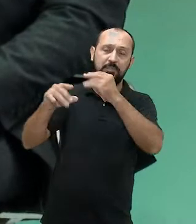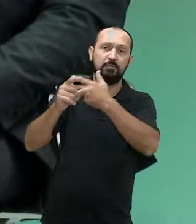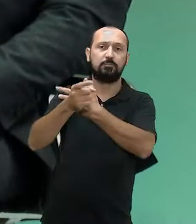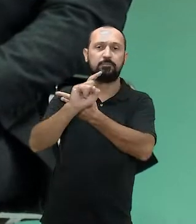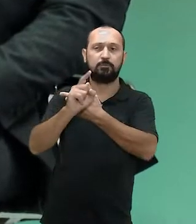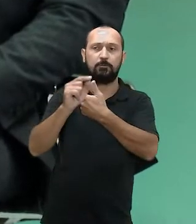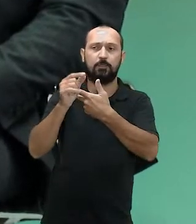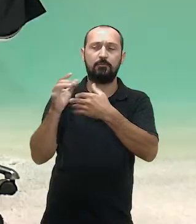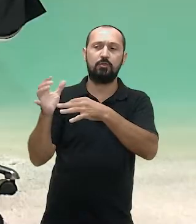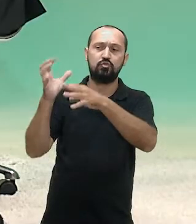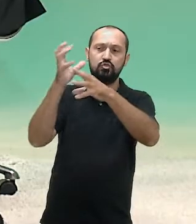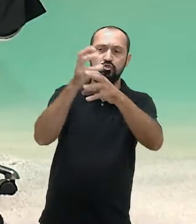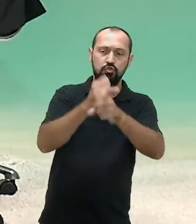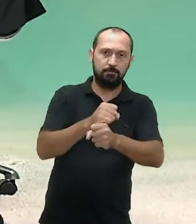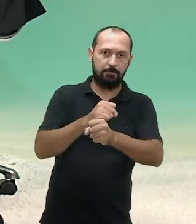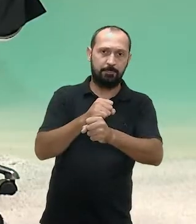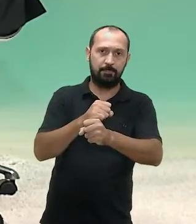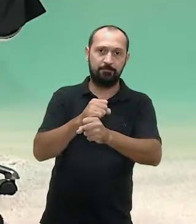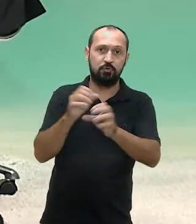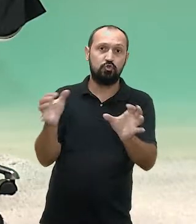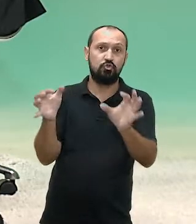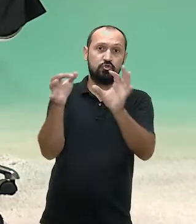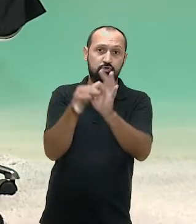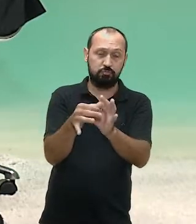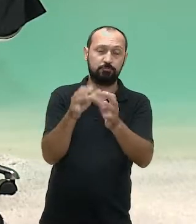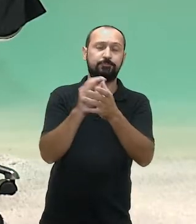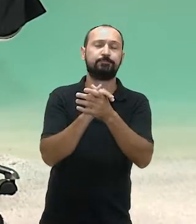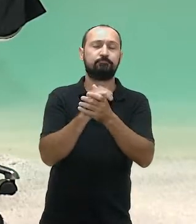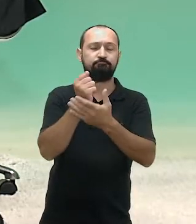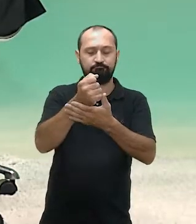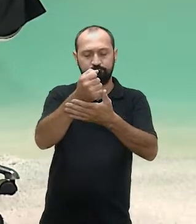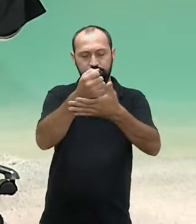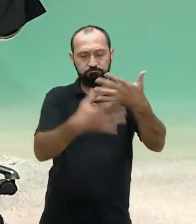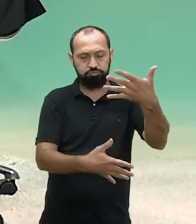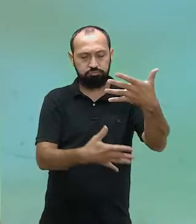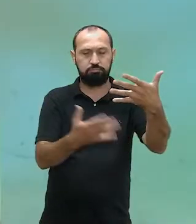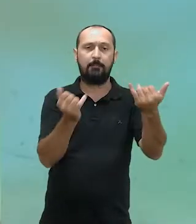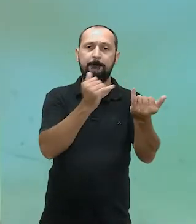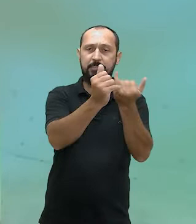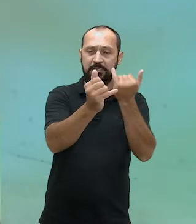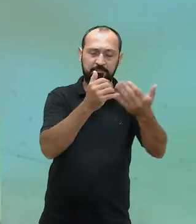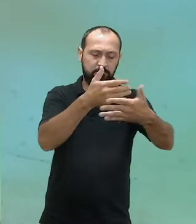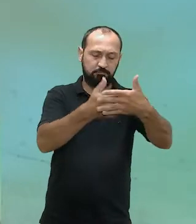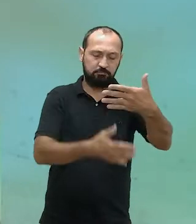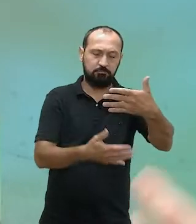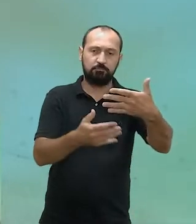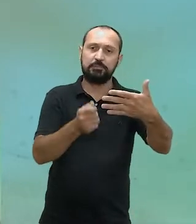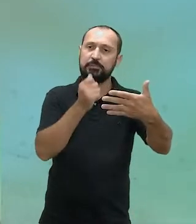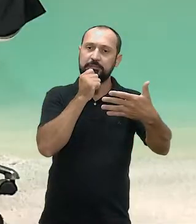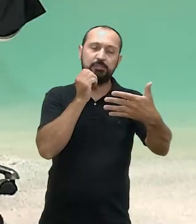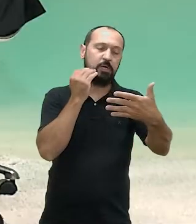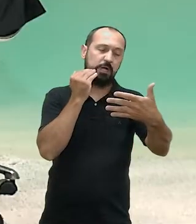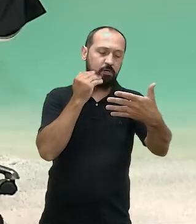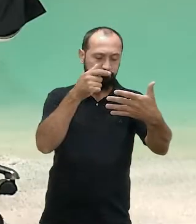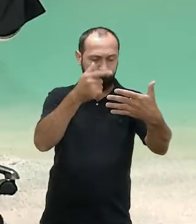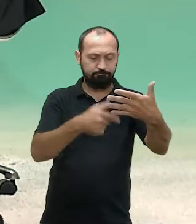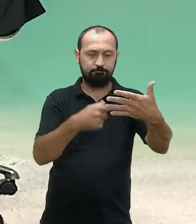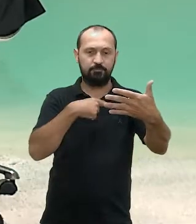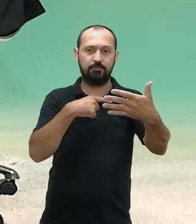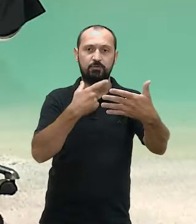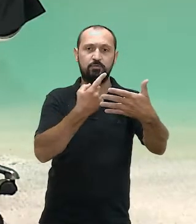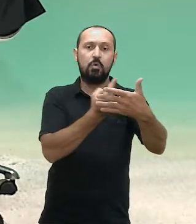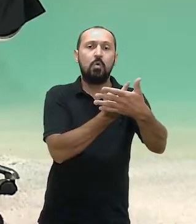executivo que consolida. O Poder Executivo, com esses orçamentos parciais, ele os reúne e propõe